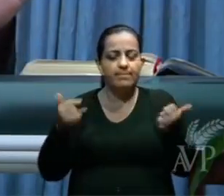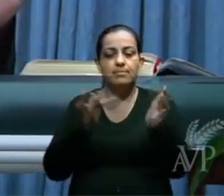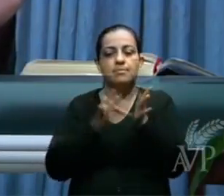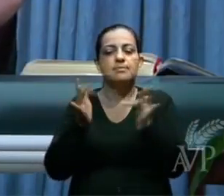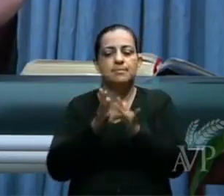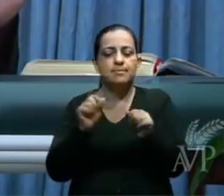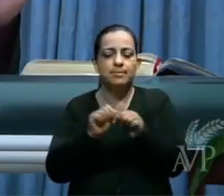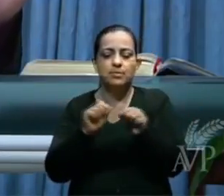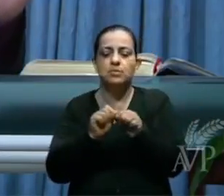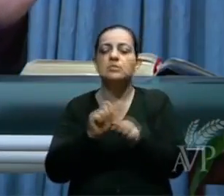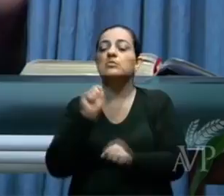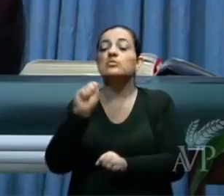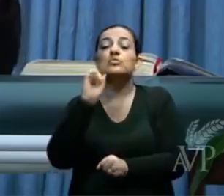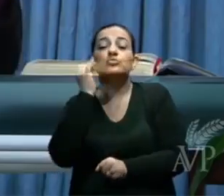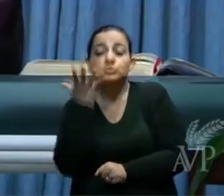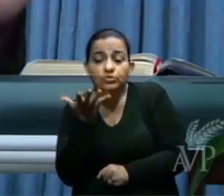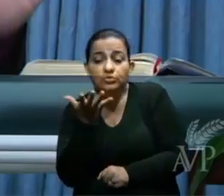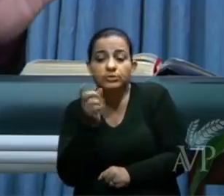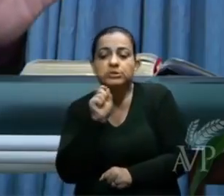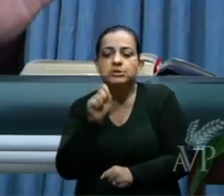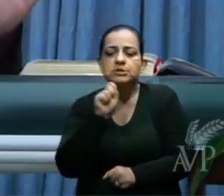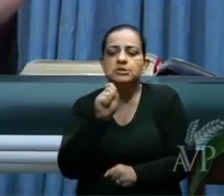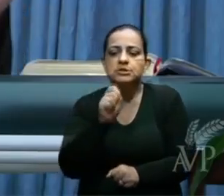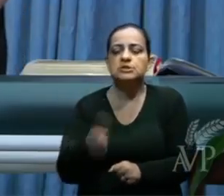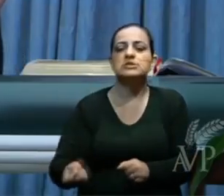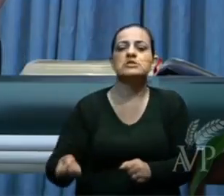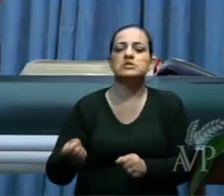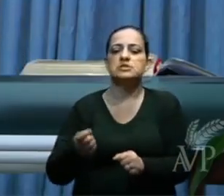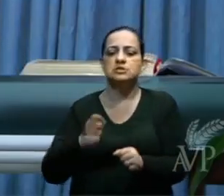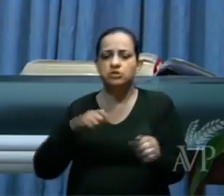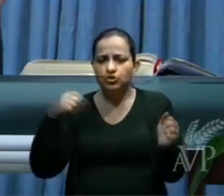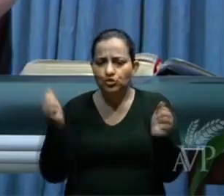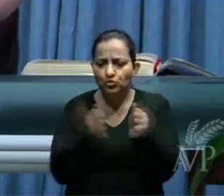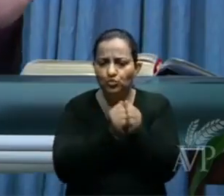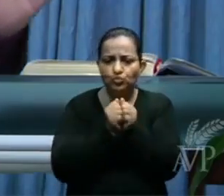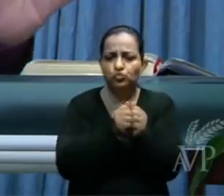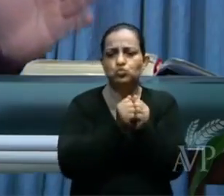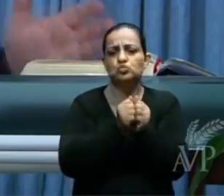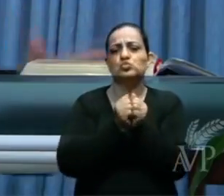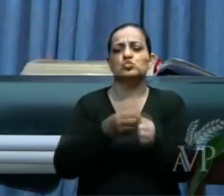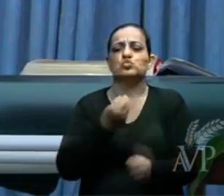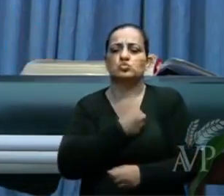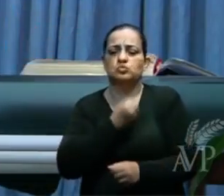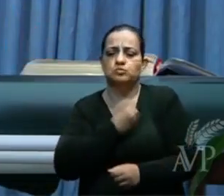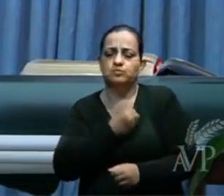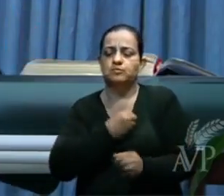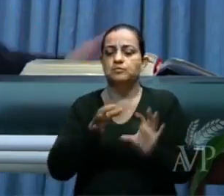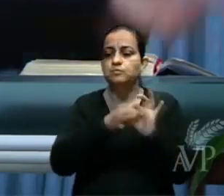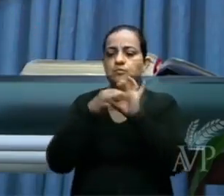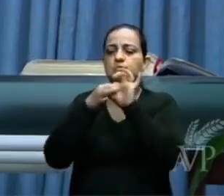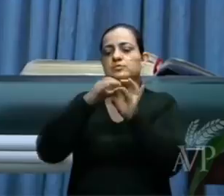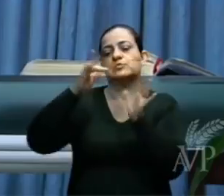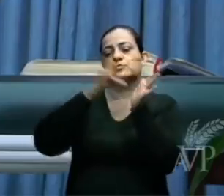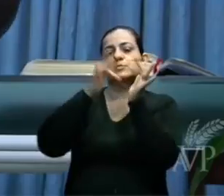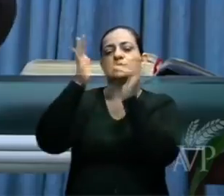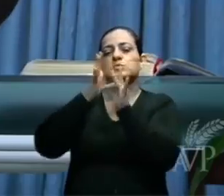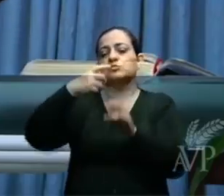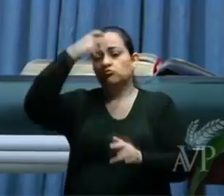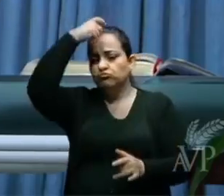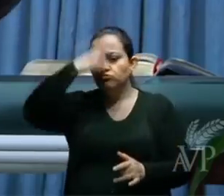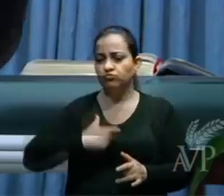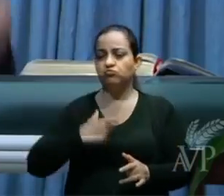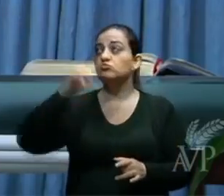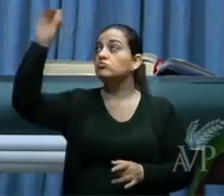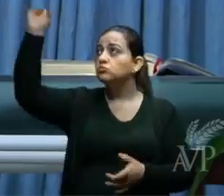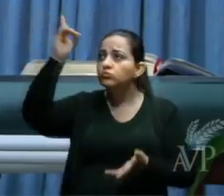ora bem quem não come a minha carne e bebe o meu sangue não tem vida em si mesmo eu sou o pão que